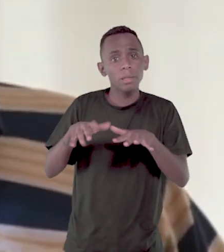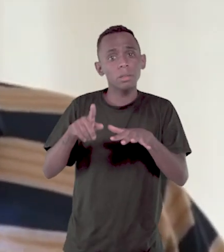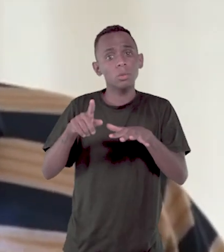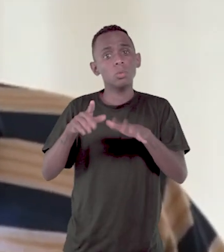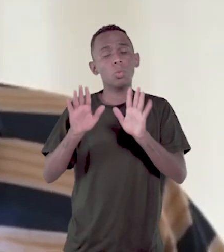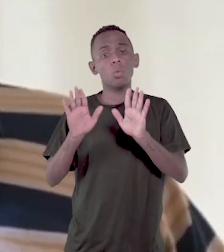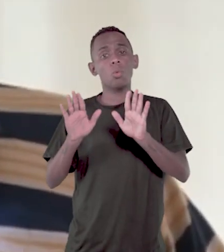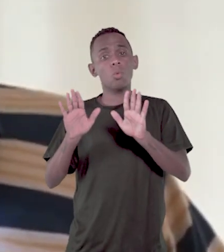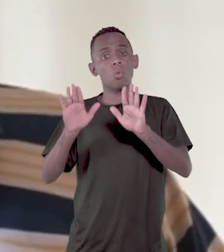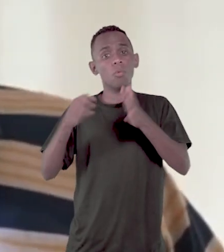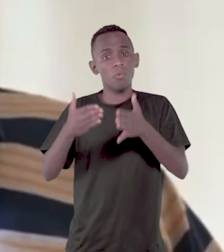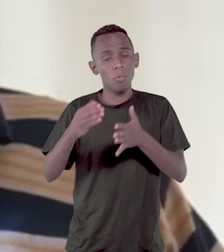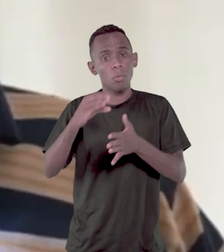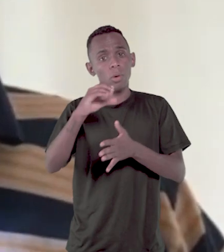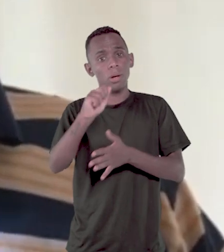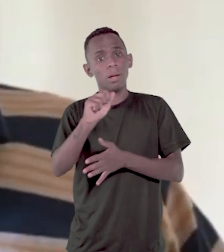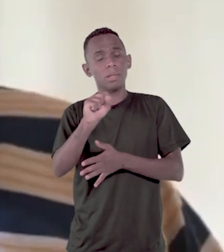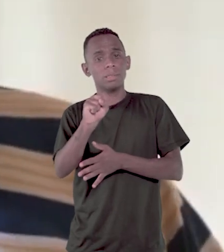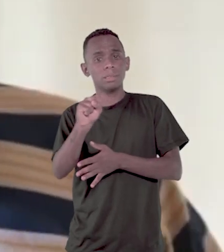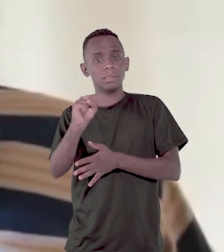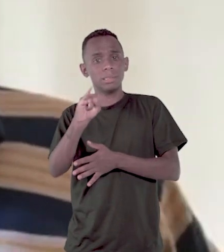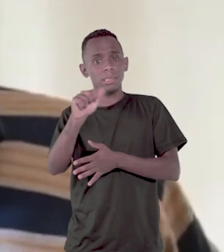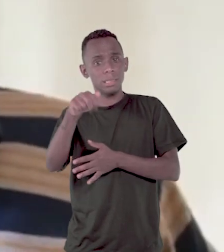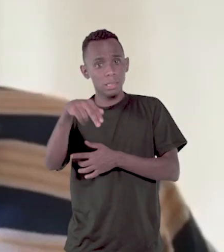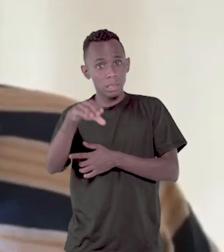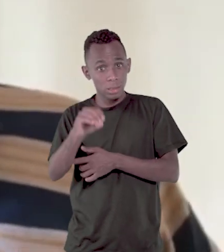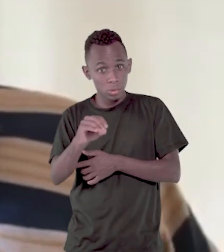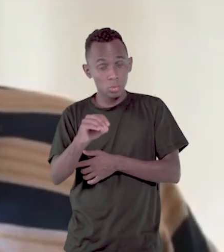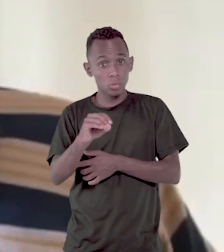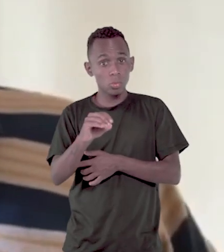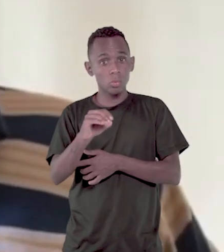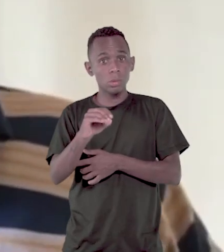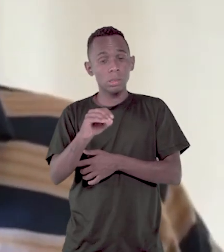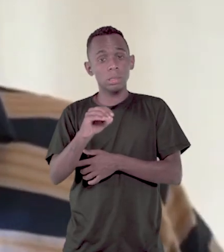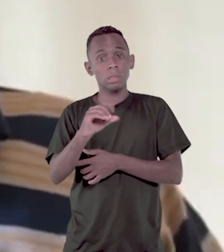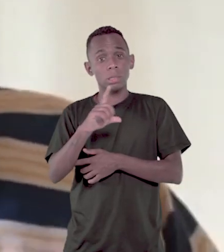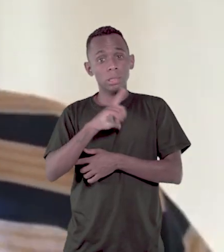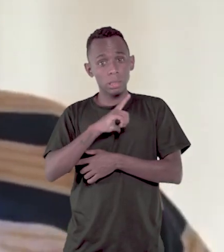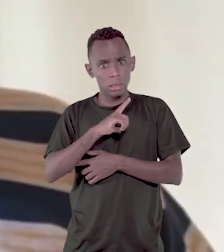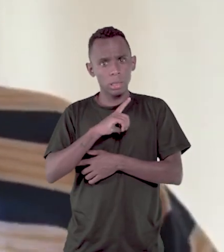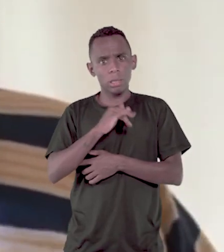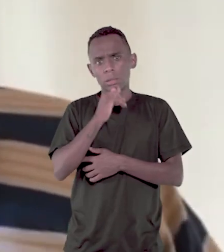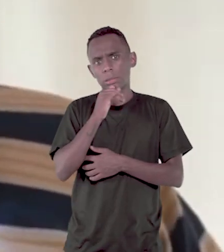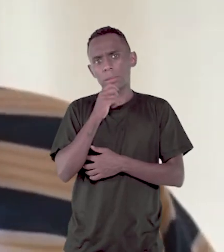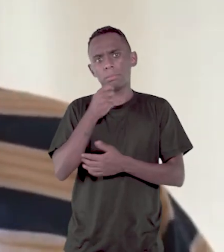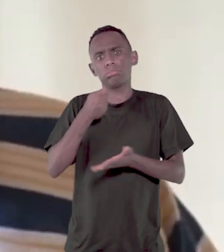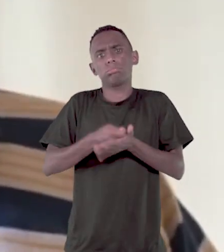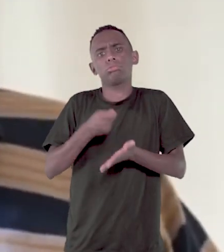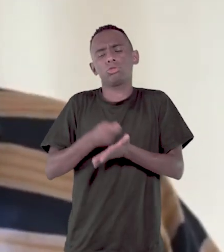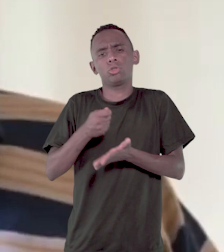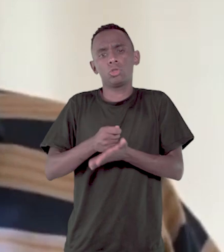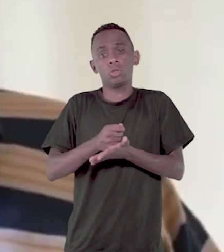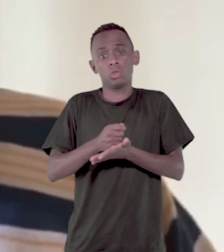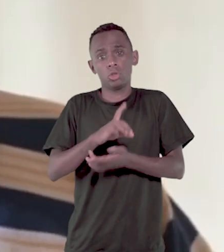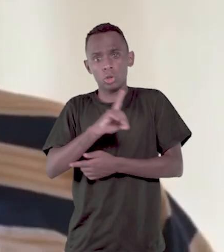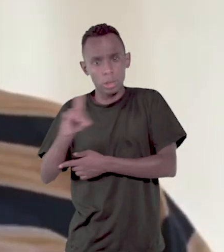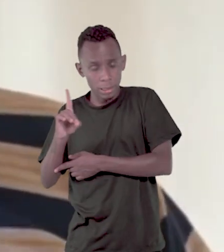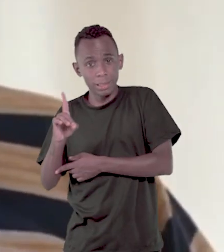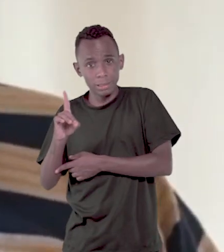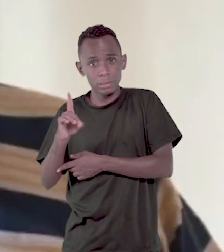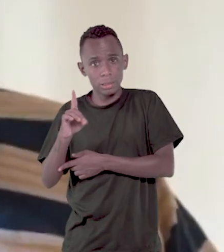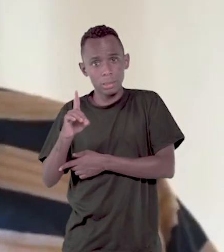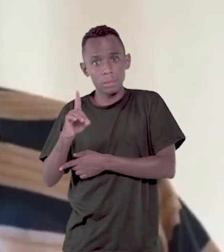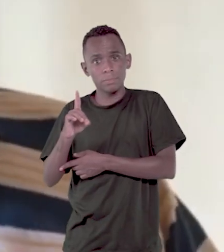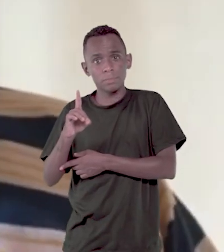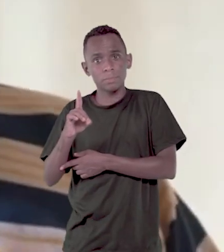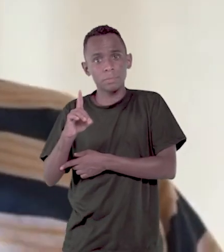corrente, que é a corrente do Cassiano Ricardo, que é uma corrente também de conservadora, de direita, mas não